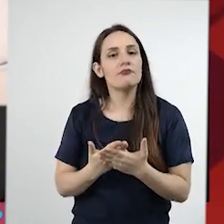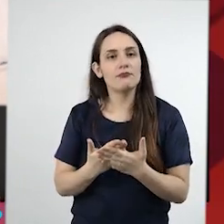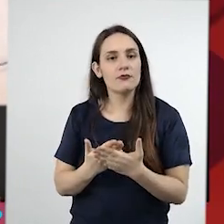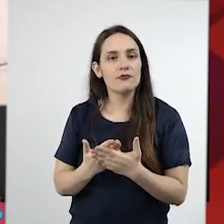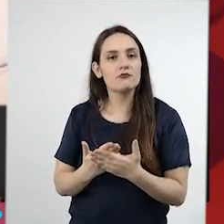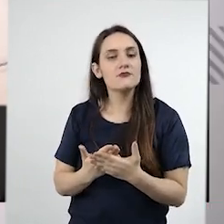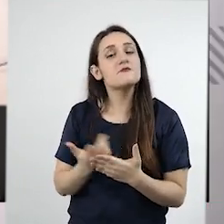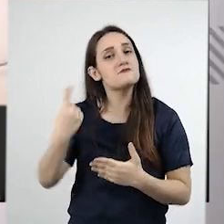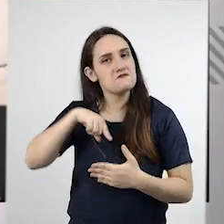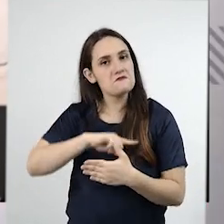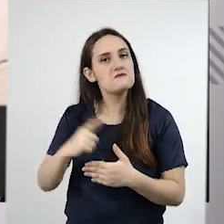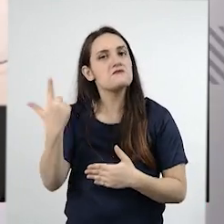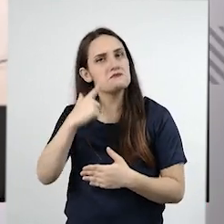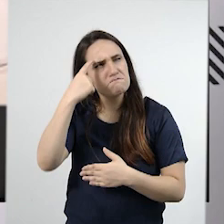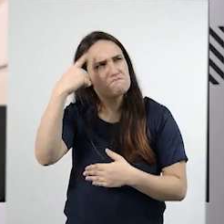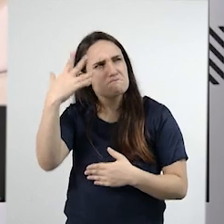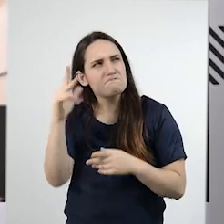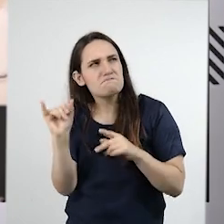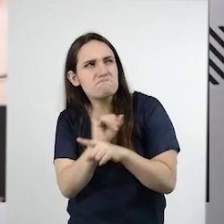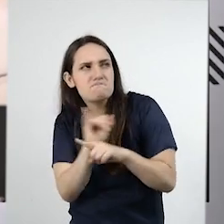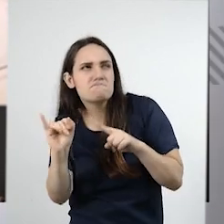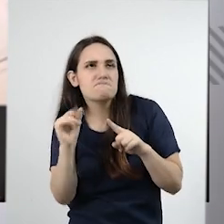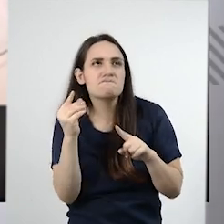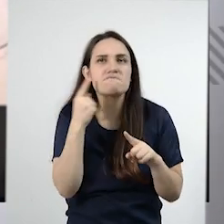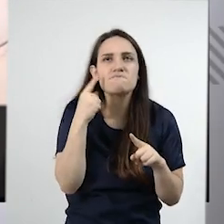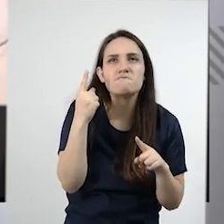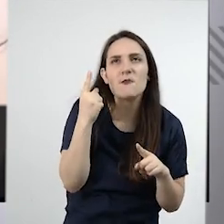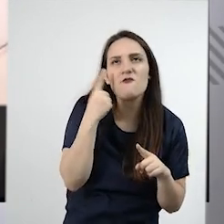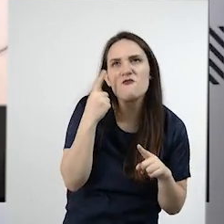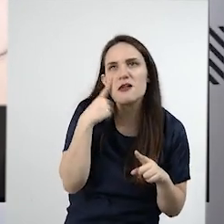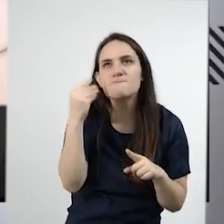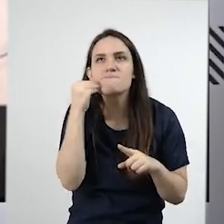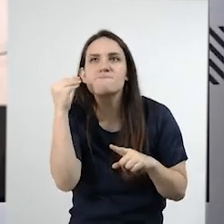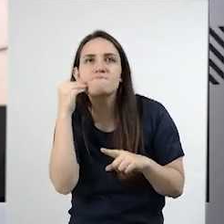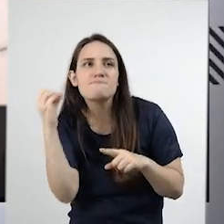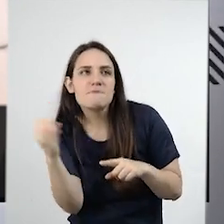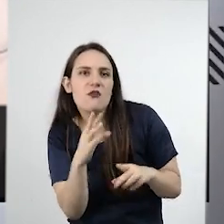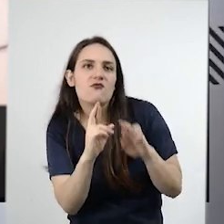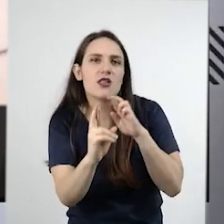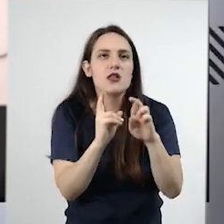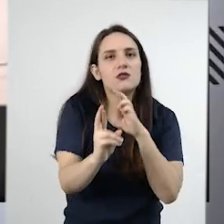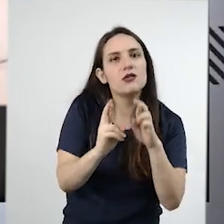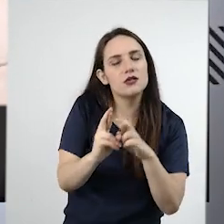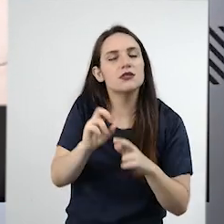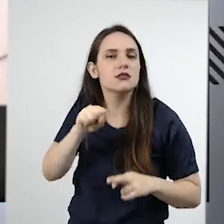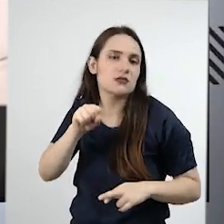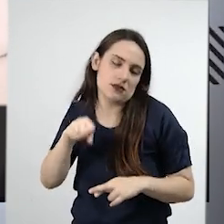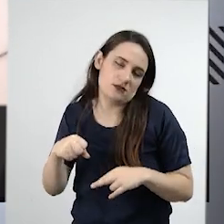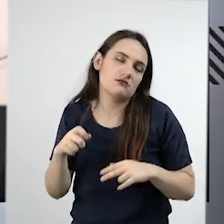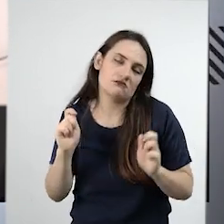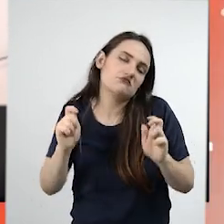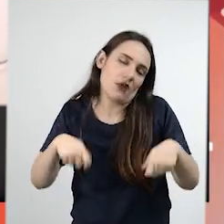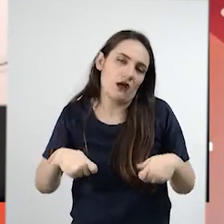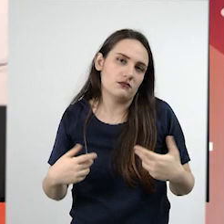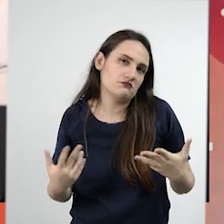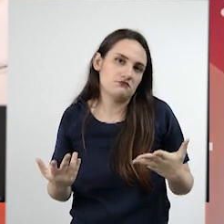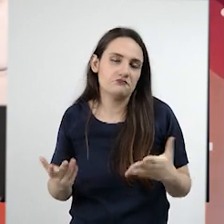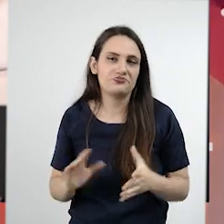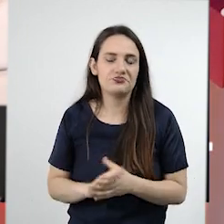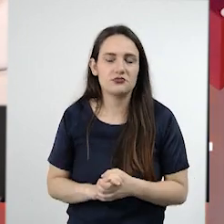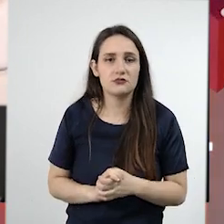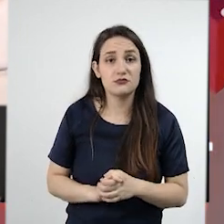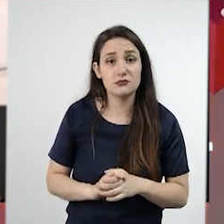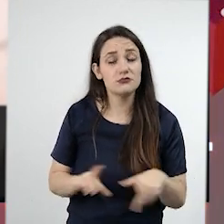consiga manter e criar outros laços, construir novos tipos de relações, até compartilhando